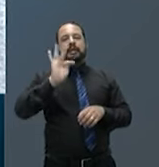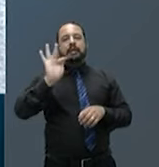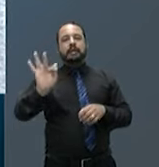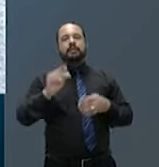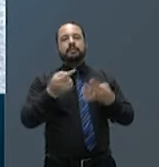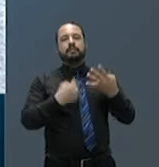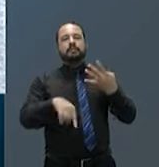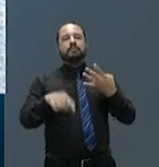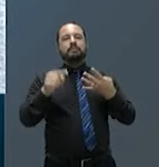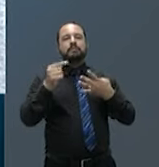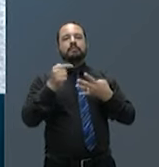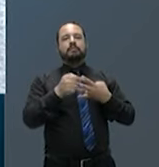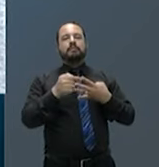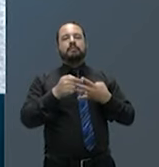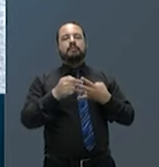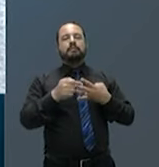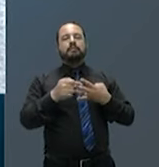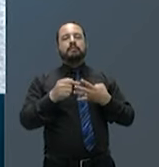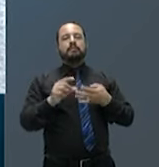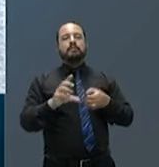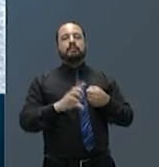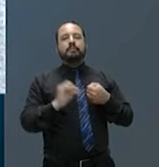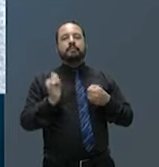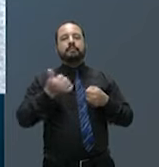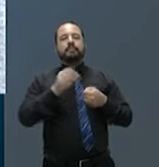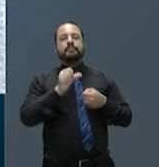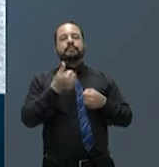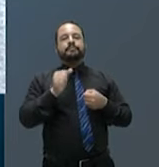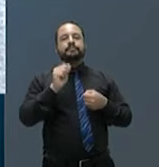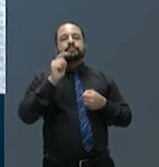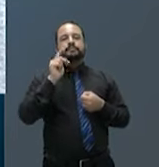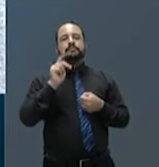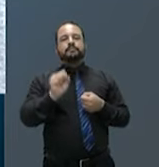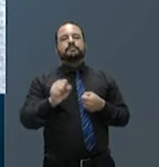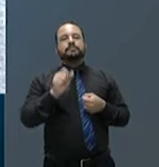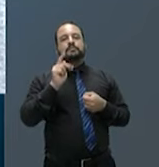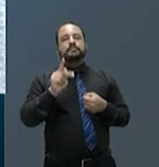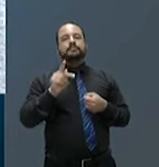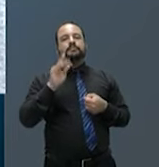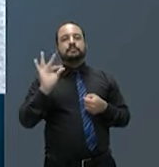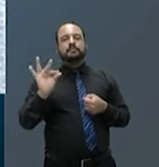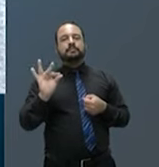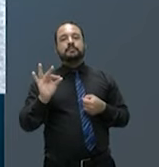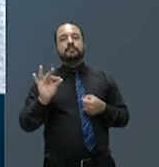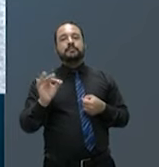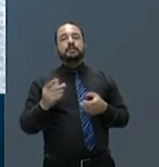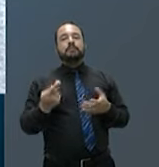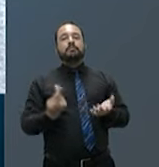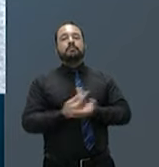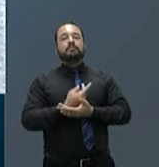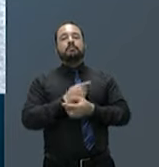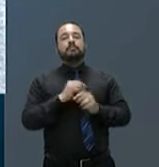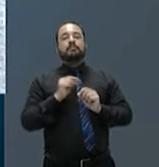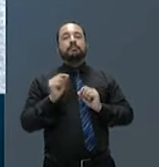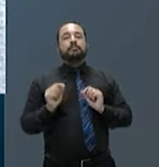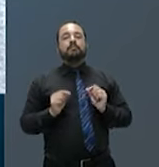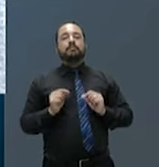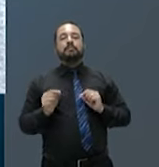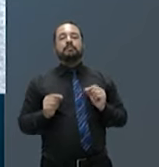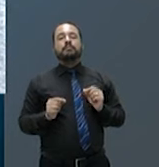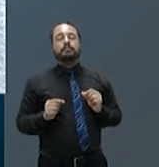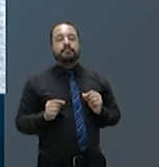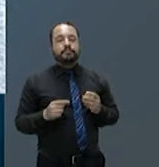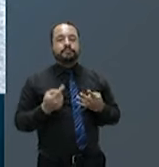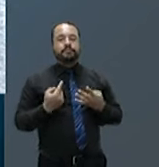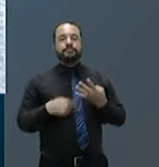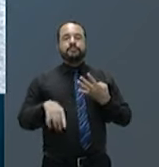1042, parágrafo 4 do CPC. E o que ocorreu, então? Ao aportar na Suprema Corte